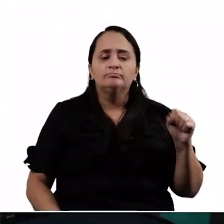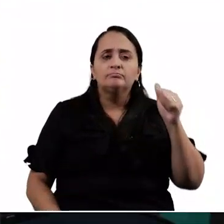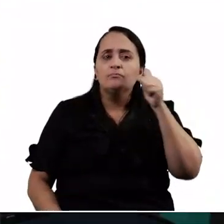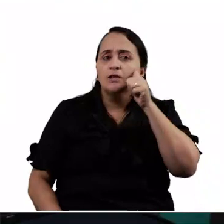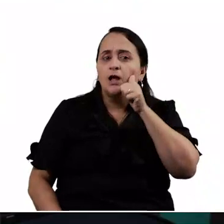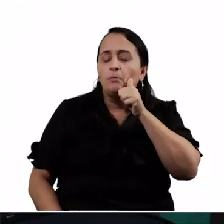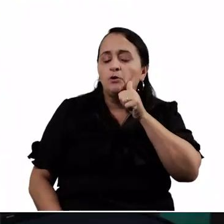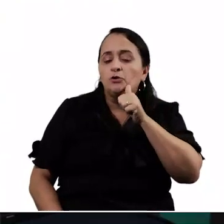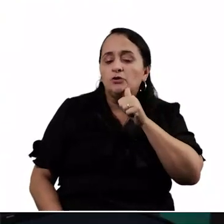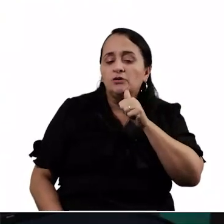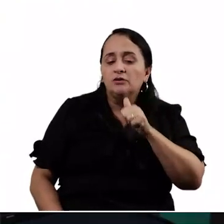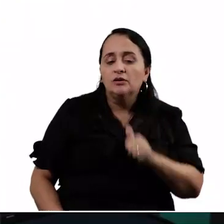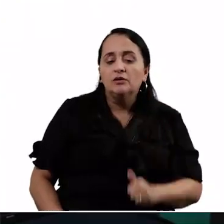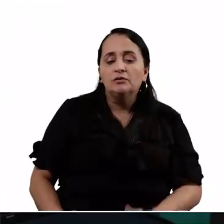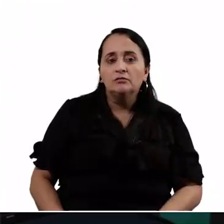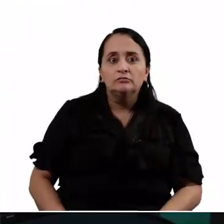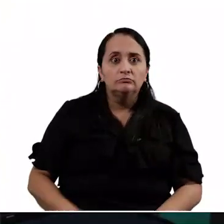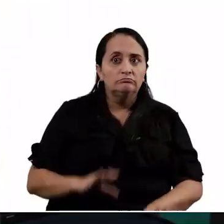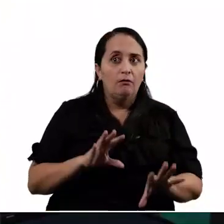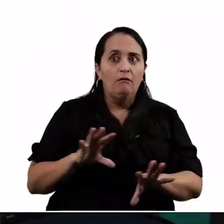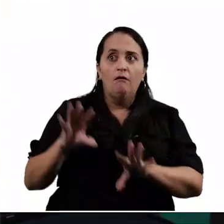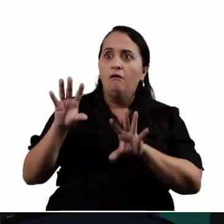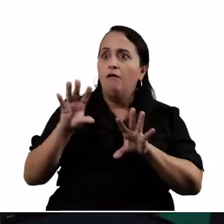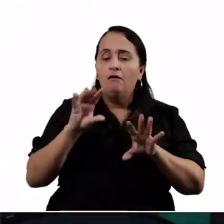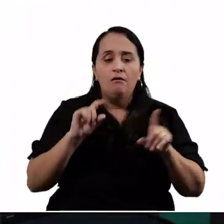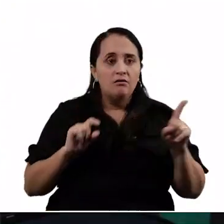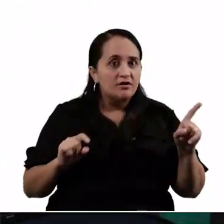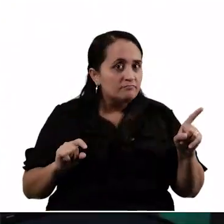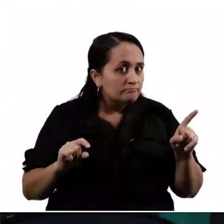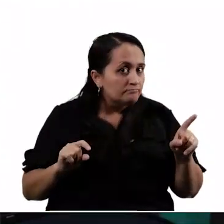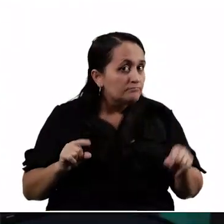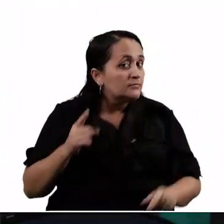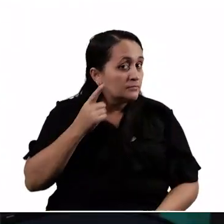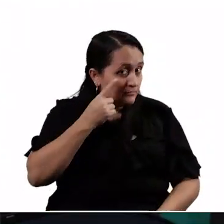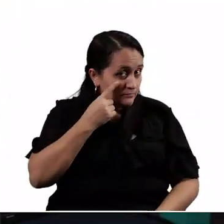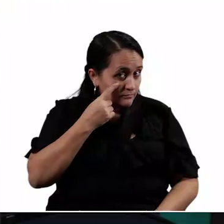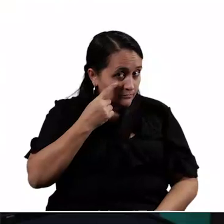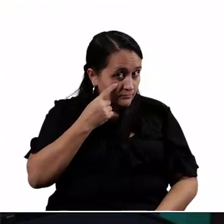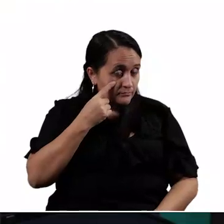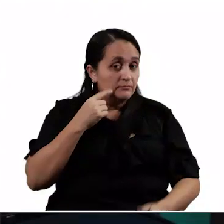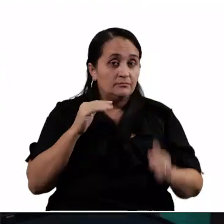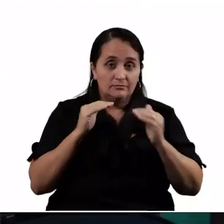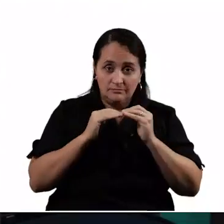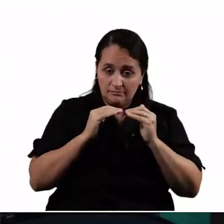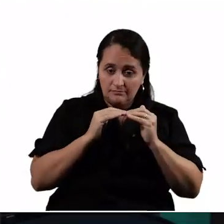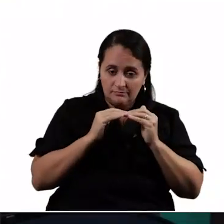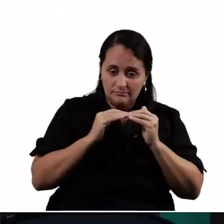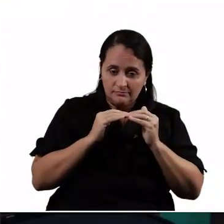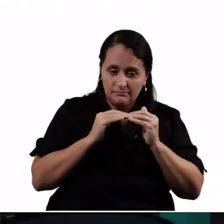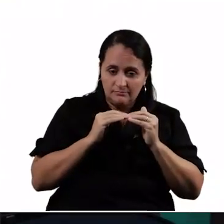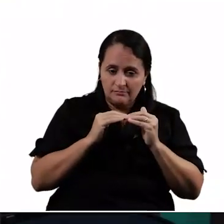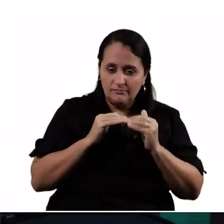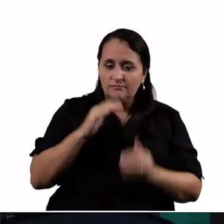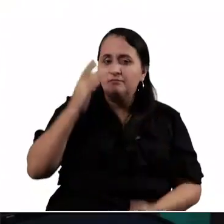menina né era um fantasma Vocês anotaram isso também concorda com a pro acha